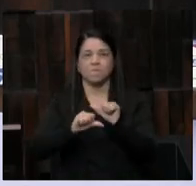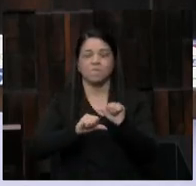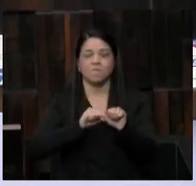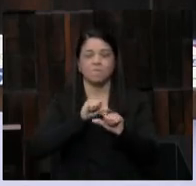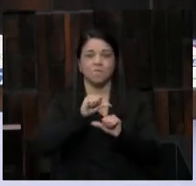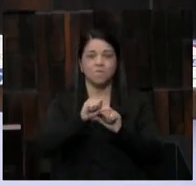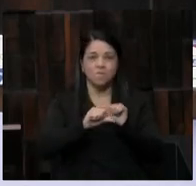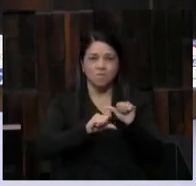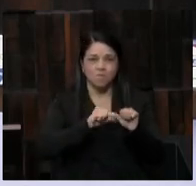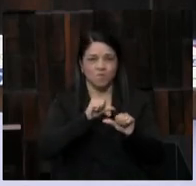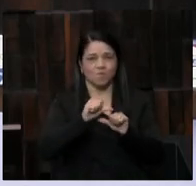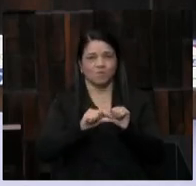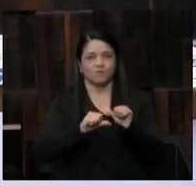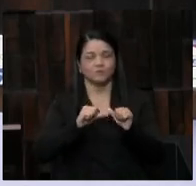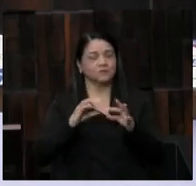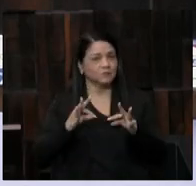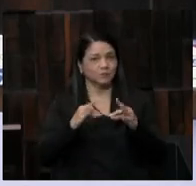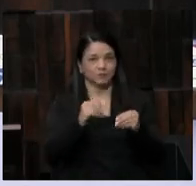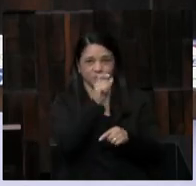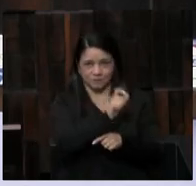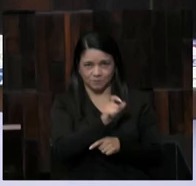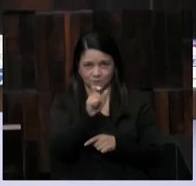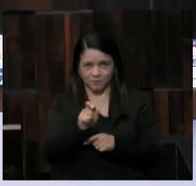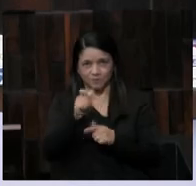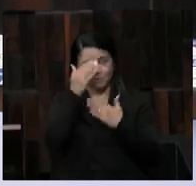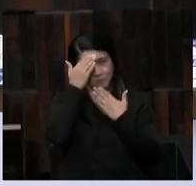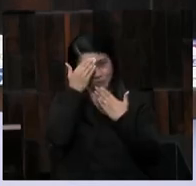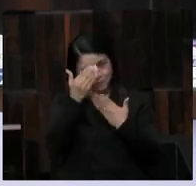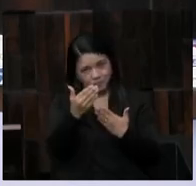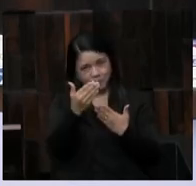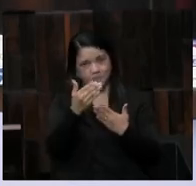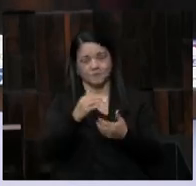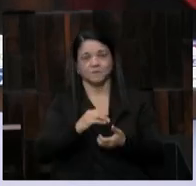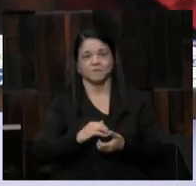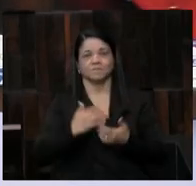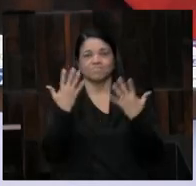mover a todas as pessoas. Muito obrigada.